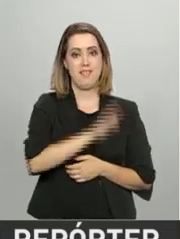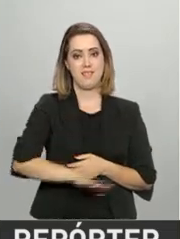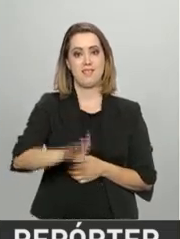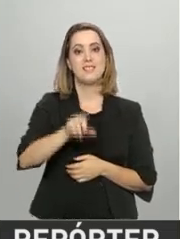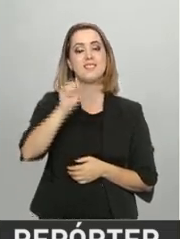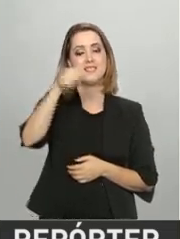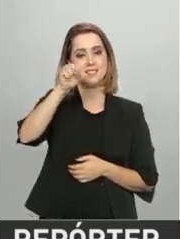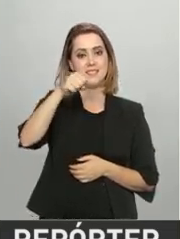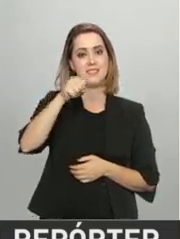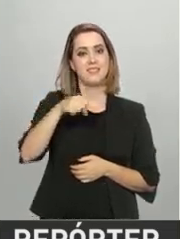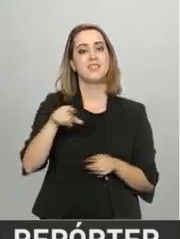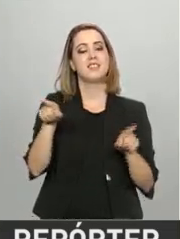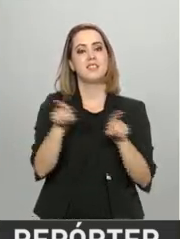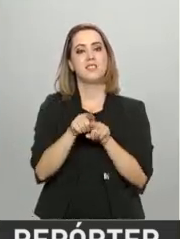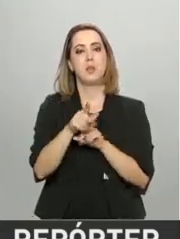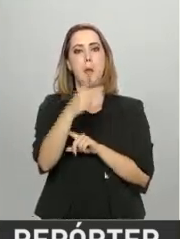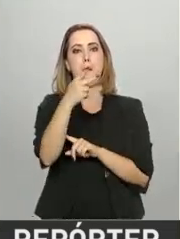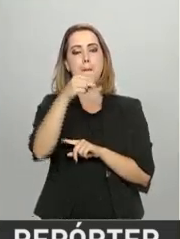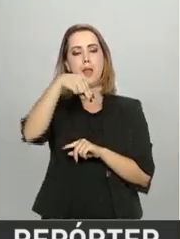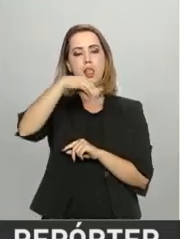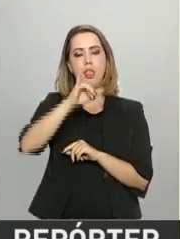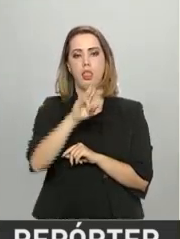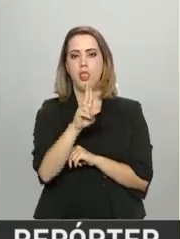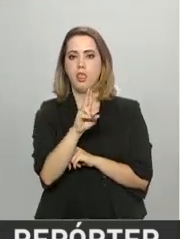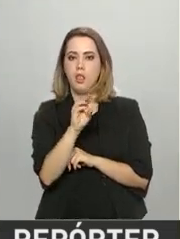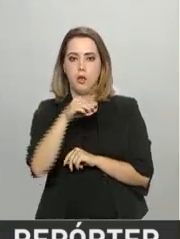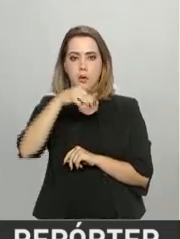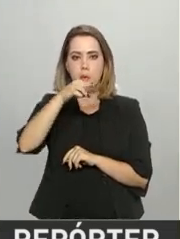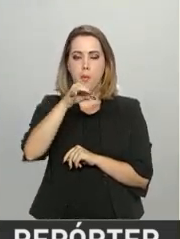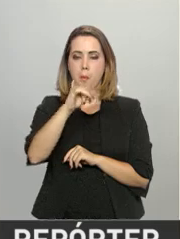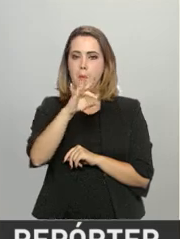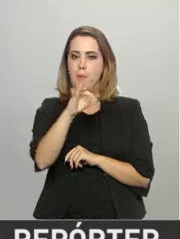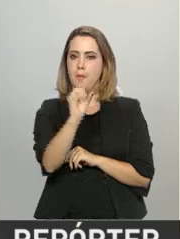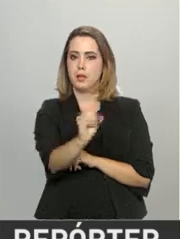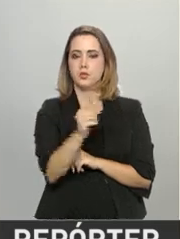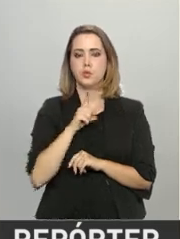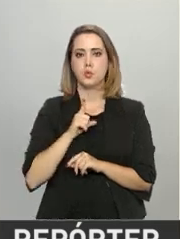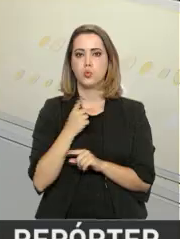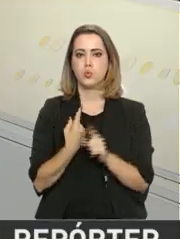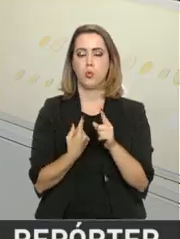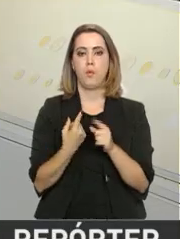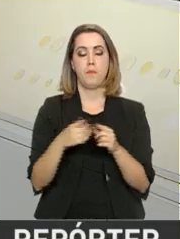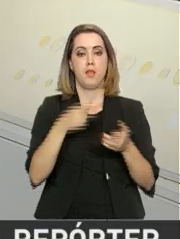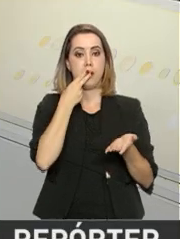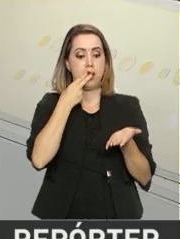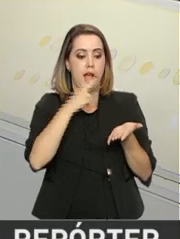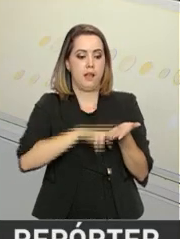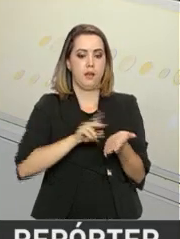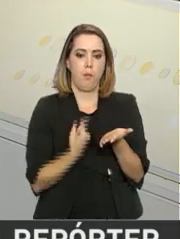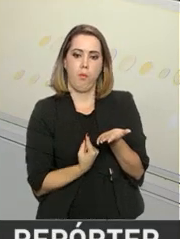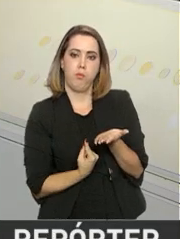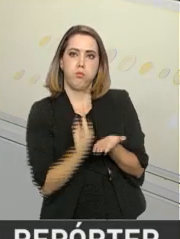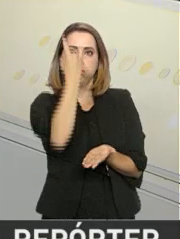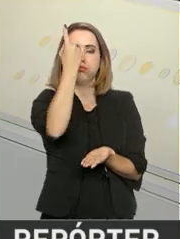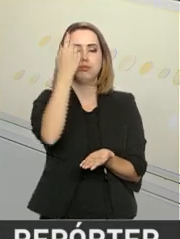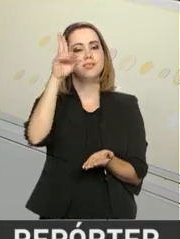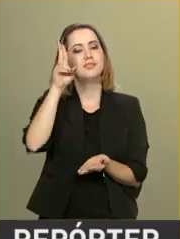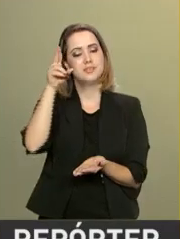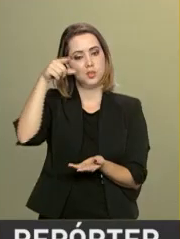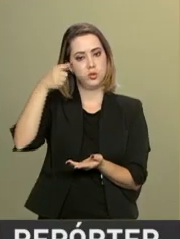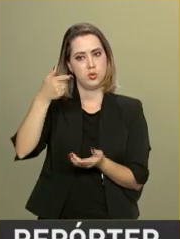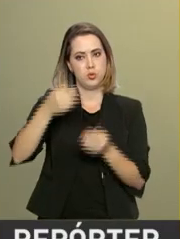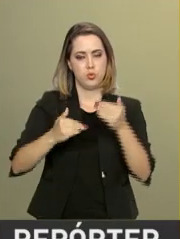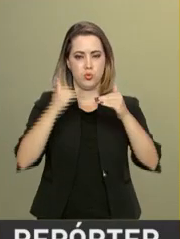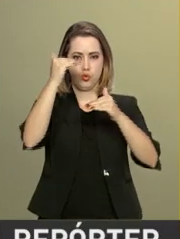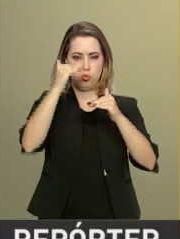é um pneumático que era utilizado na década de 20 para enviar cartas de um andar para o outro Esse é um dos 200 itens em exposição